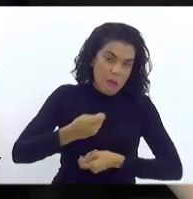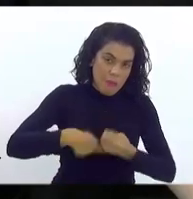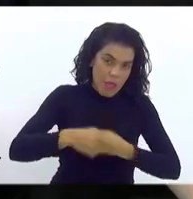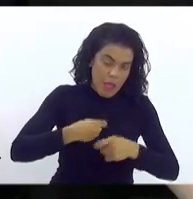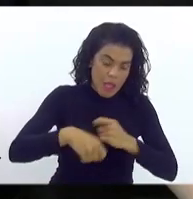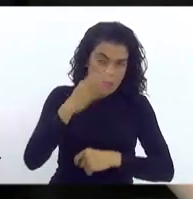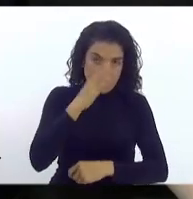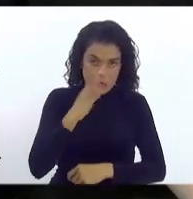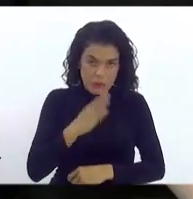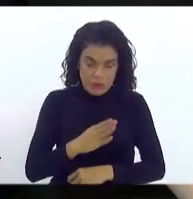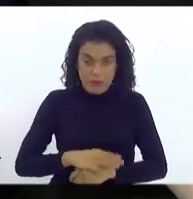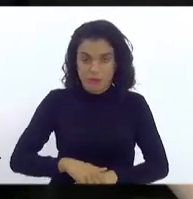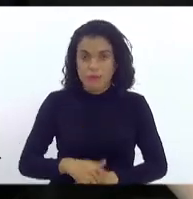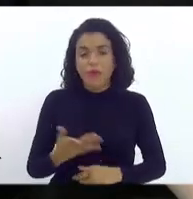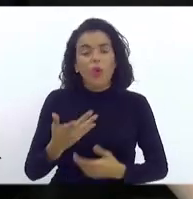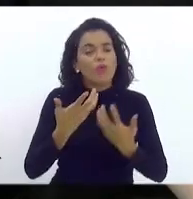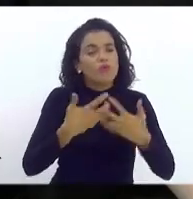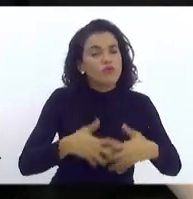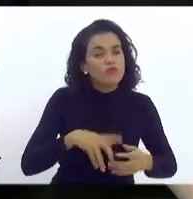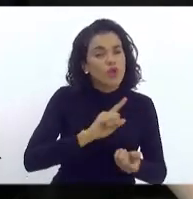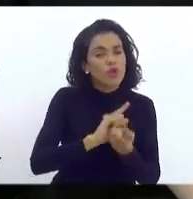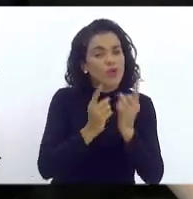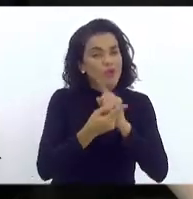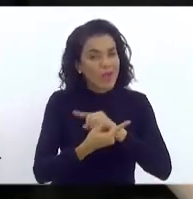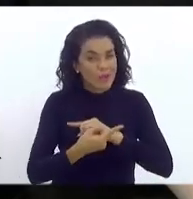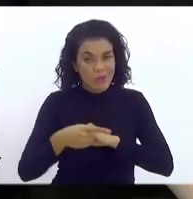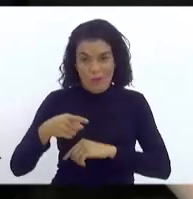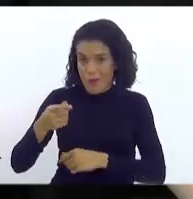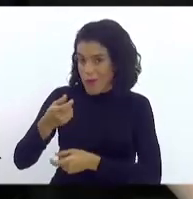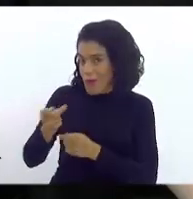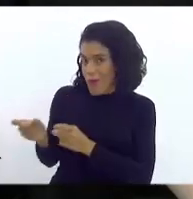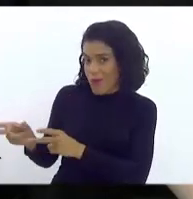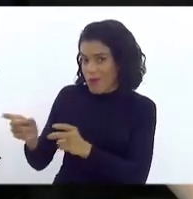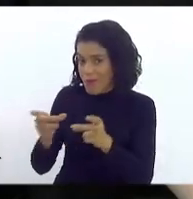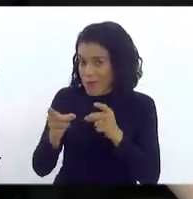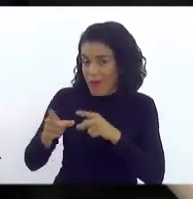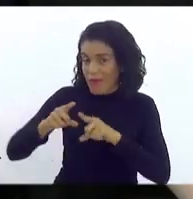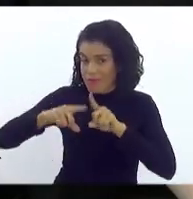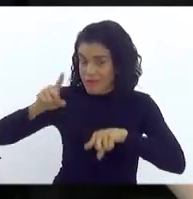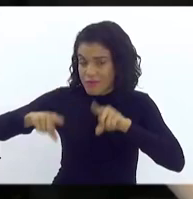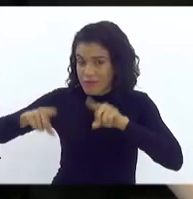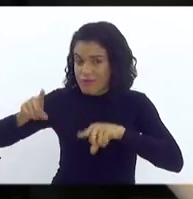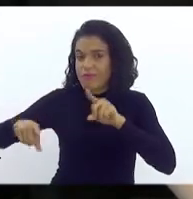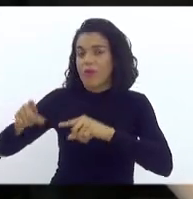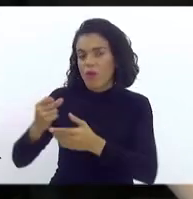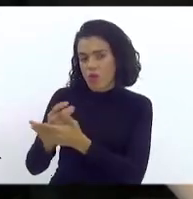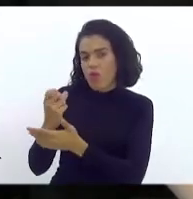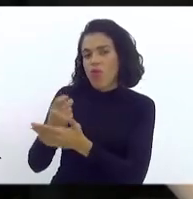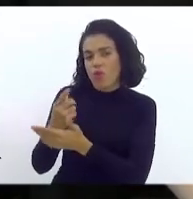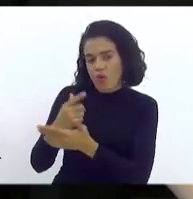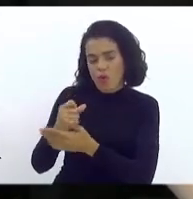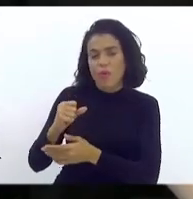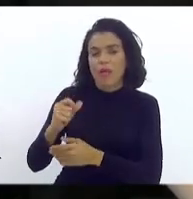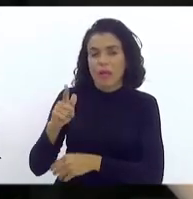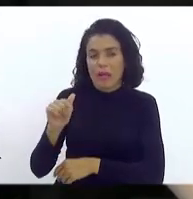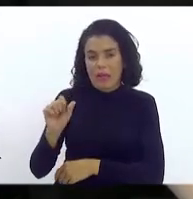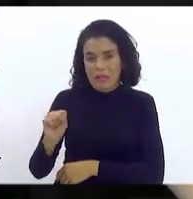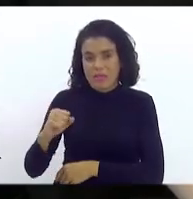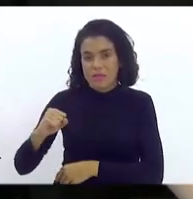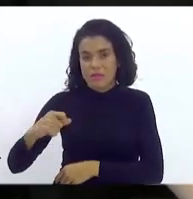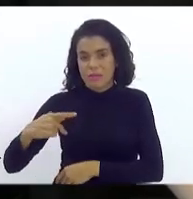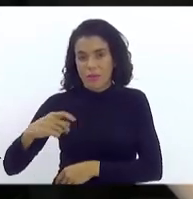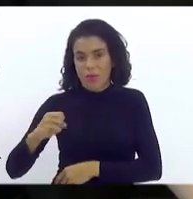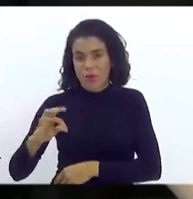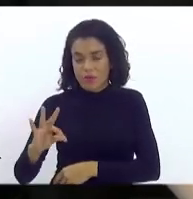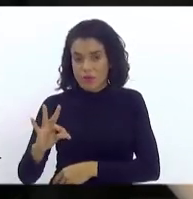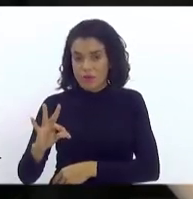mercado internacional, como funciona? É ao contrário. O mercado, que é o variável, ele sim compra o gás spot e paga essa variação do